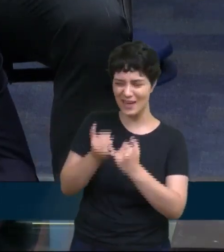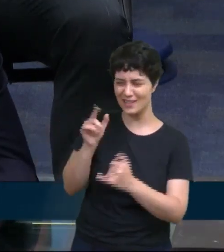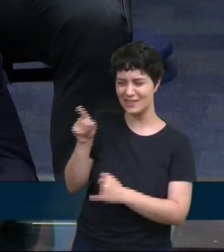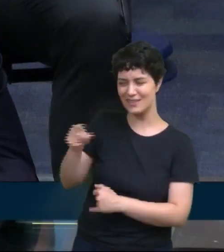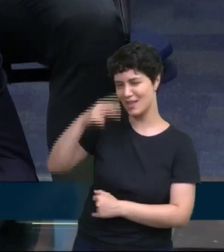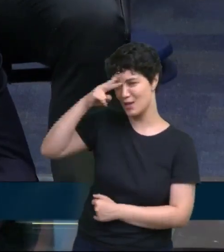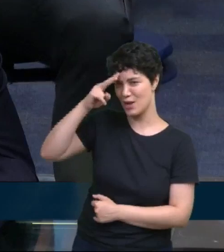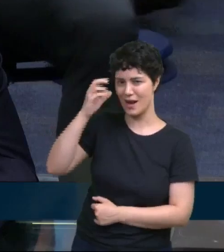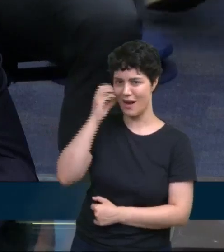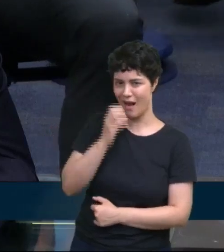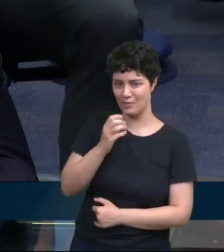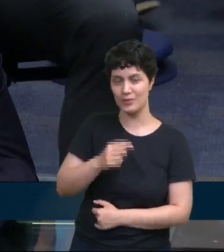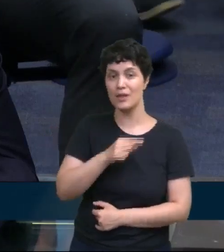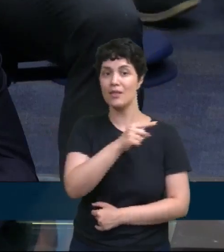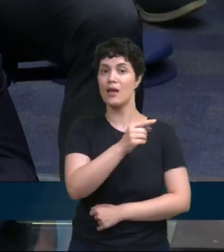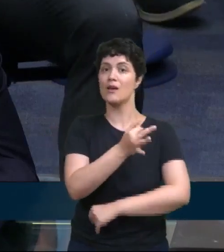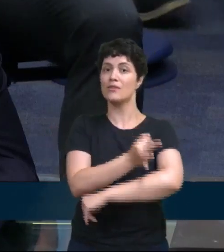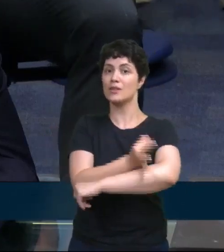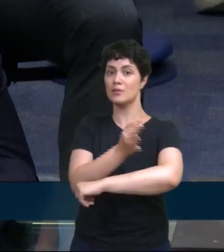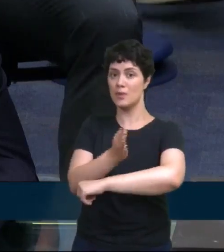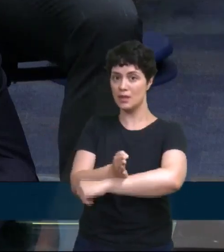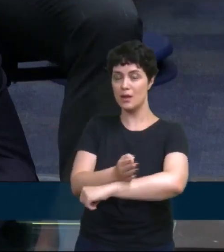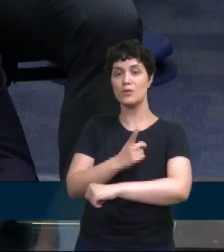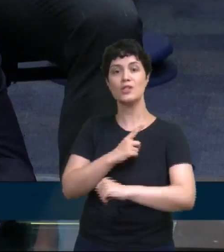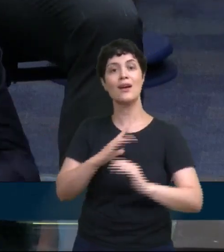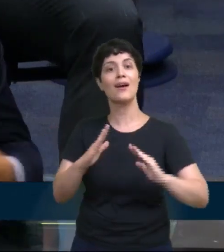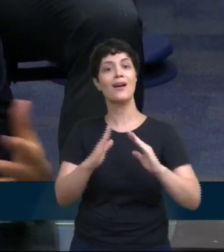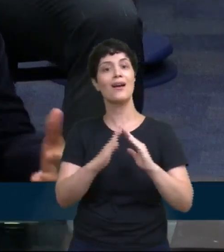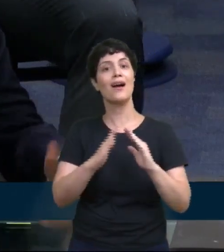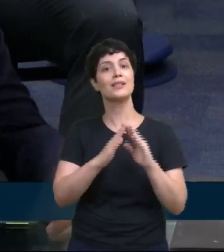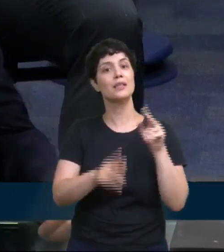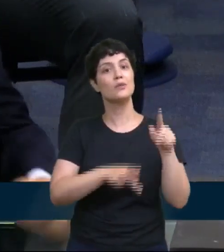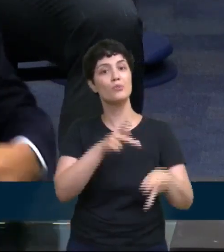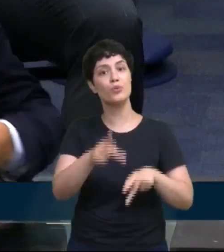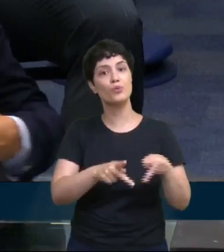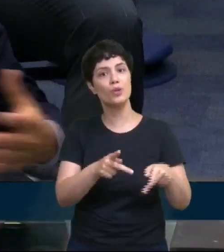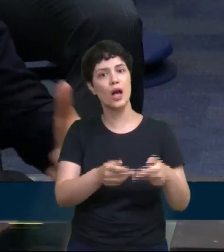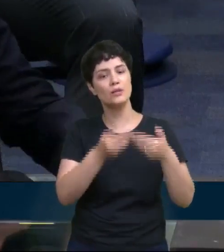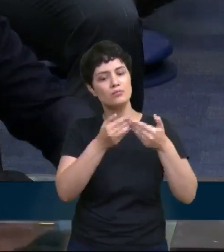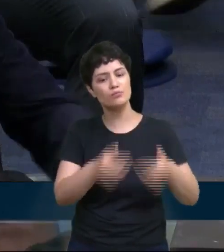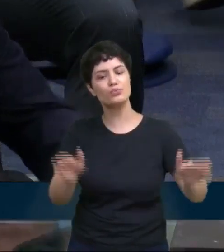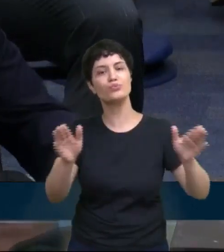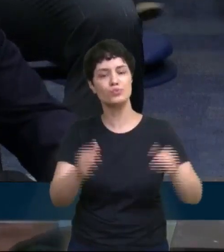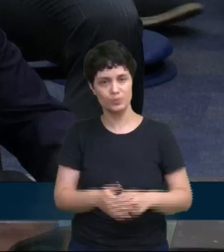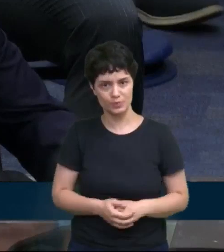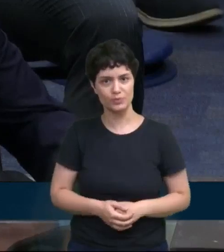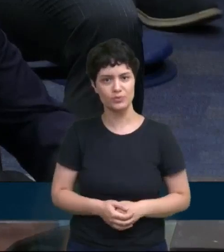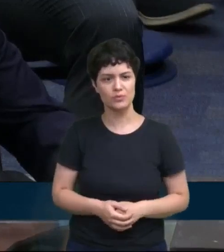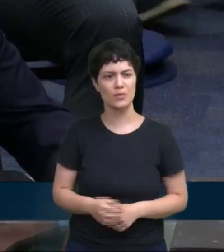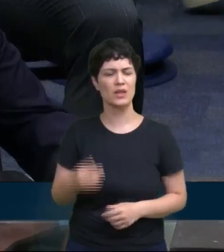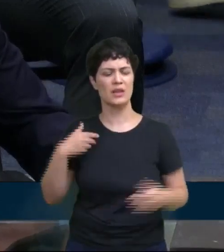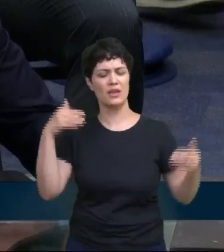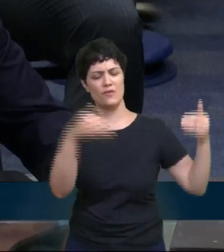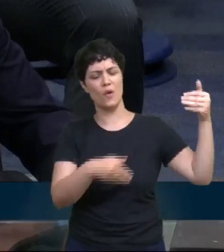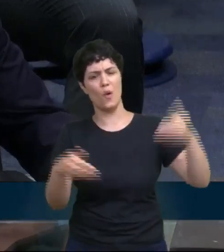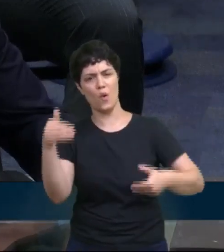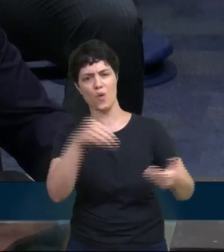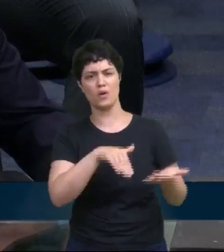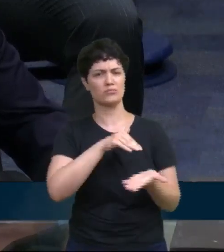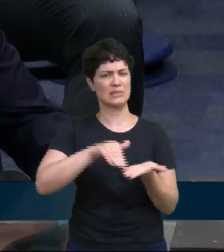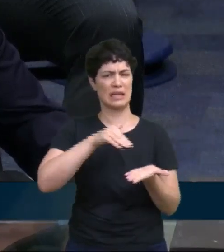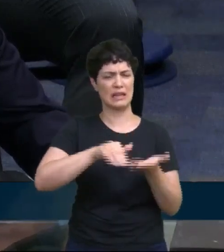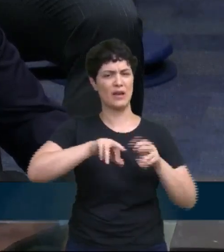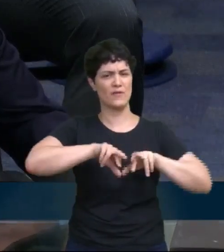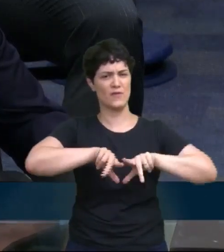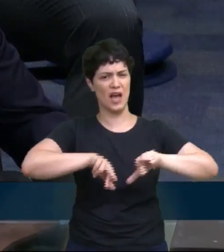em Francisco Beltrão a inauguração de casas populares. E foram vários secretários, acredito que tinha um evento do governo na